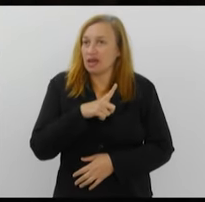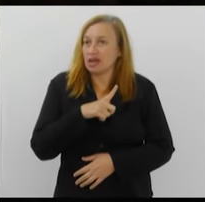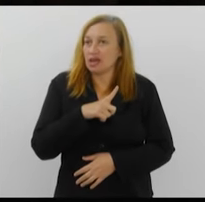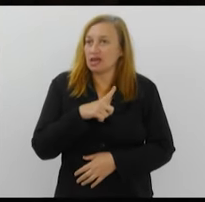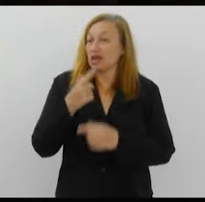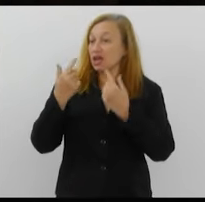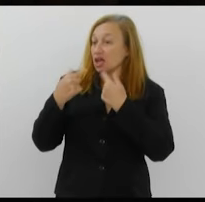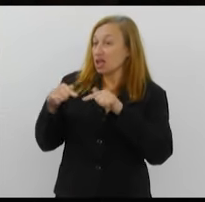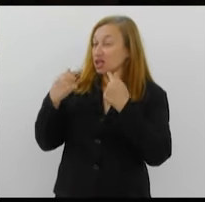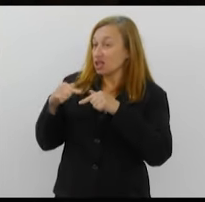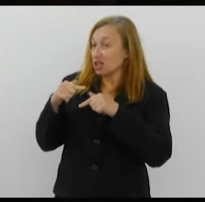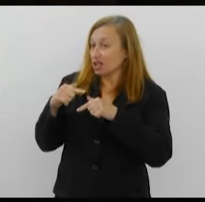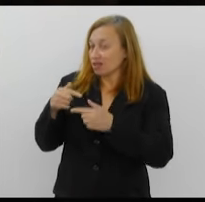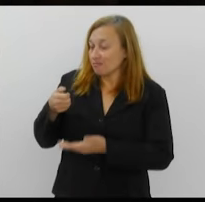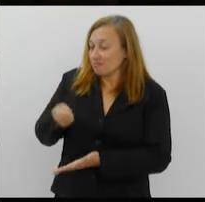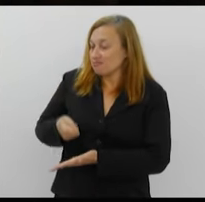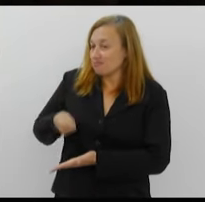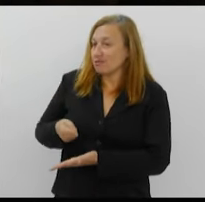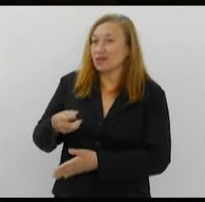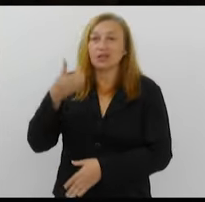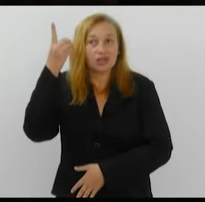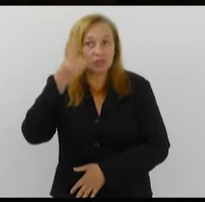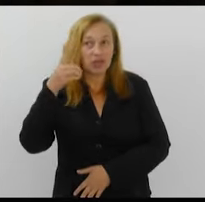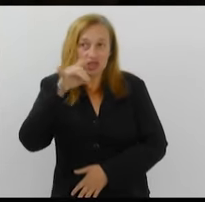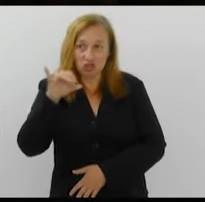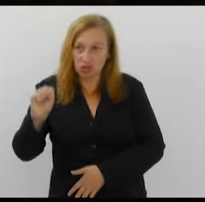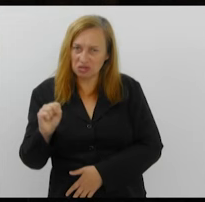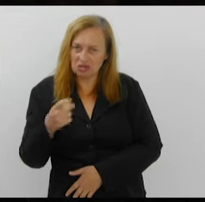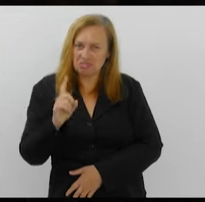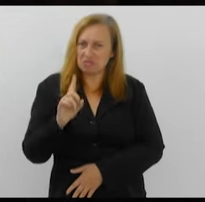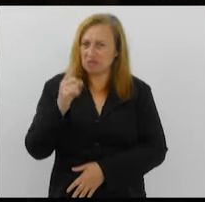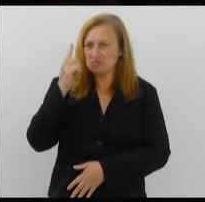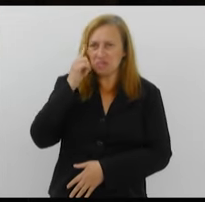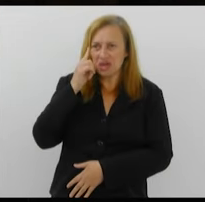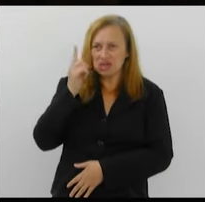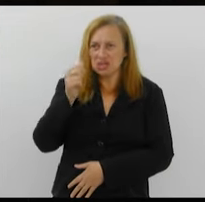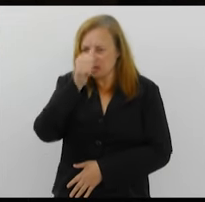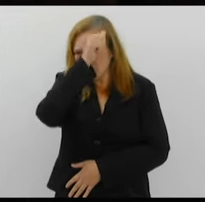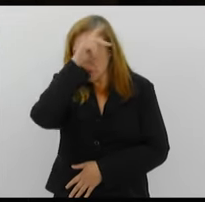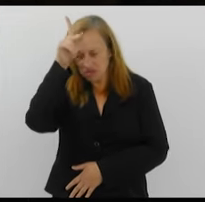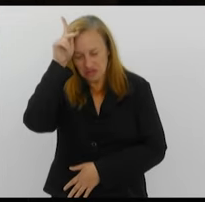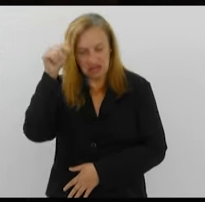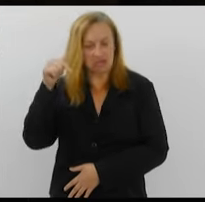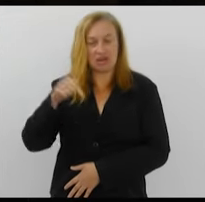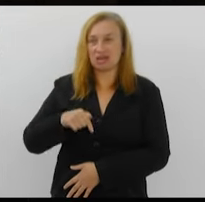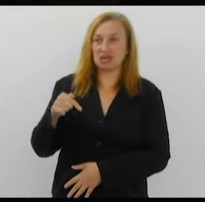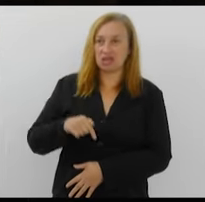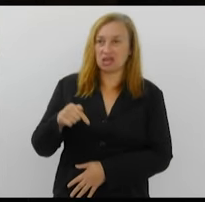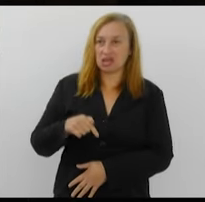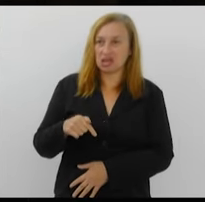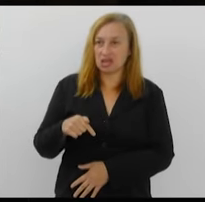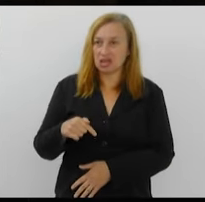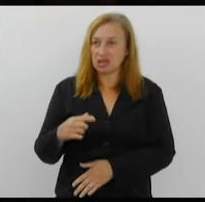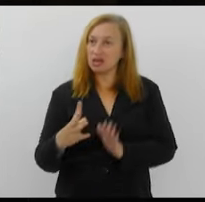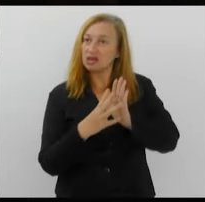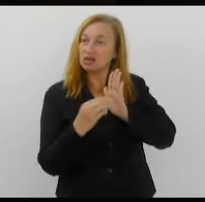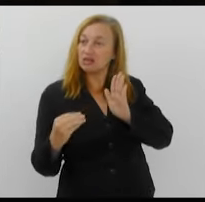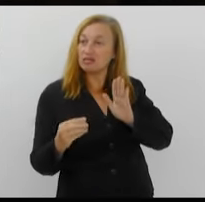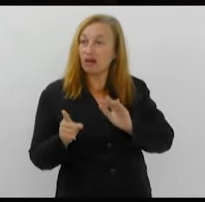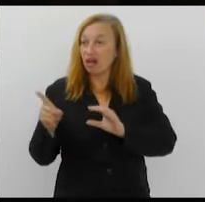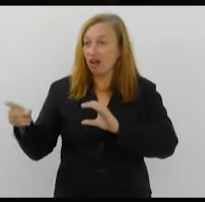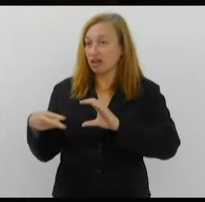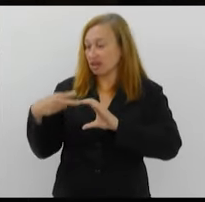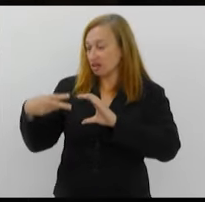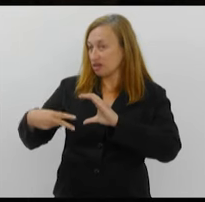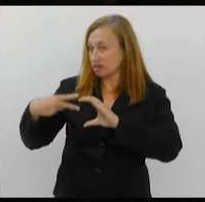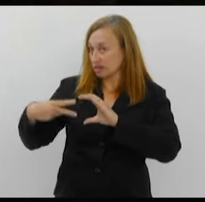crítica duríssima, deputado Dionísio. Não pense que o prefeito vai manter aqui, a exemplo do que faz na Câmara